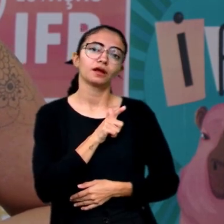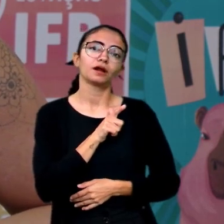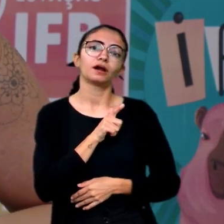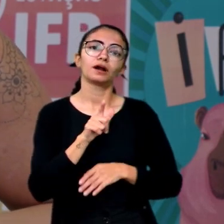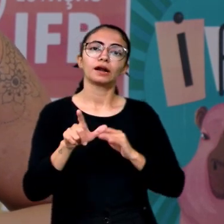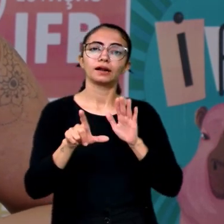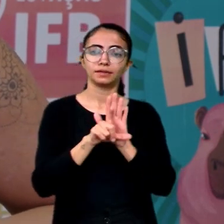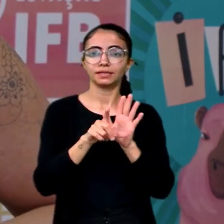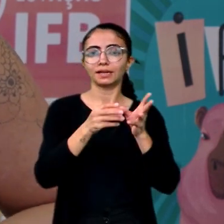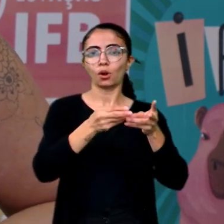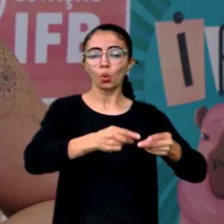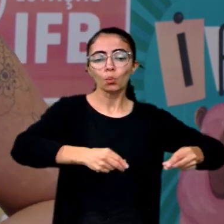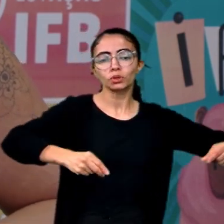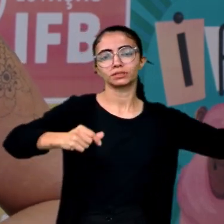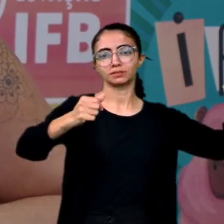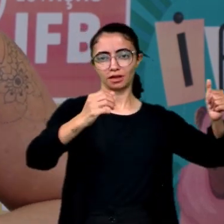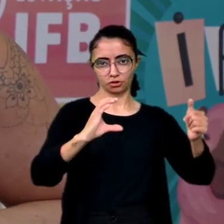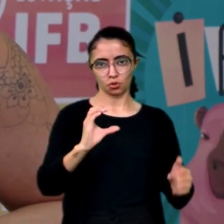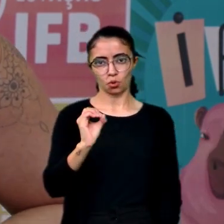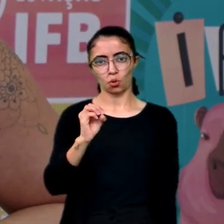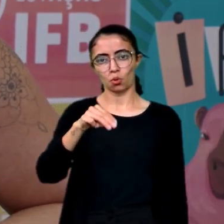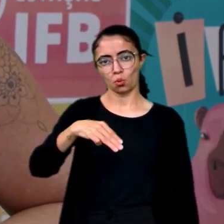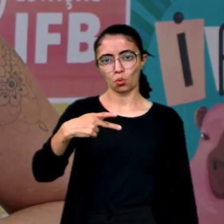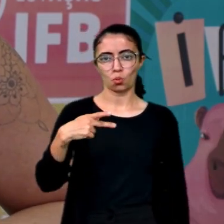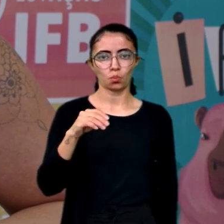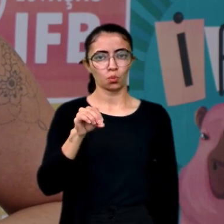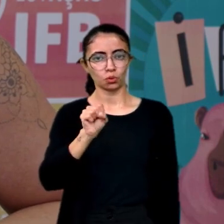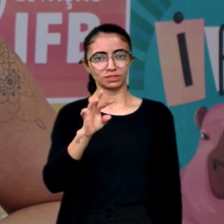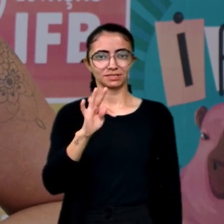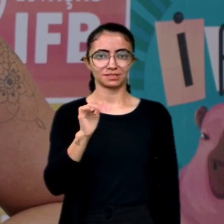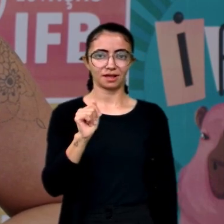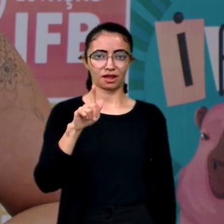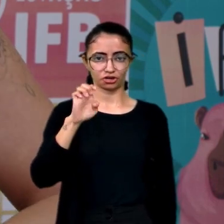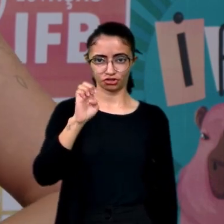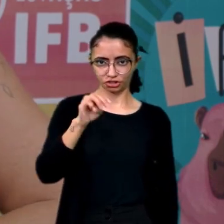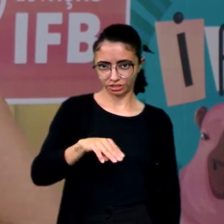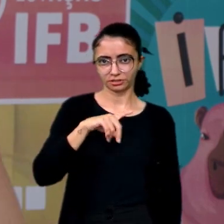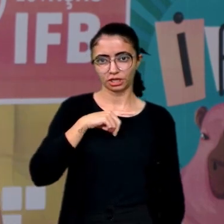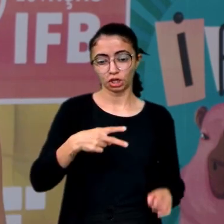da compostagem. São duas leis bem interessantes. Então,